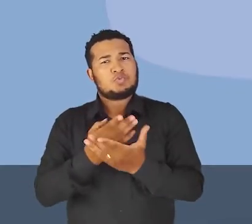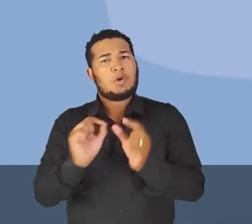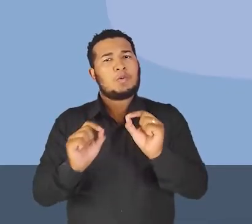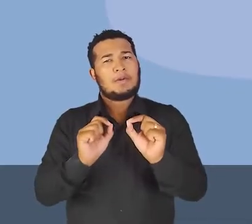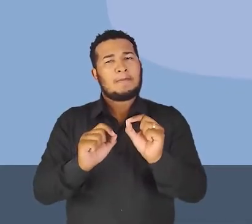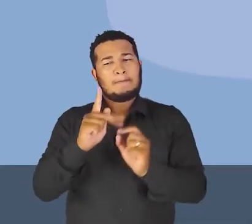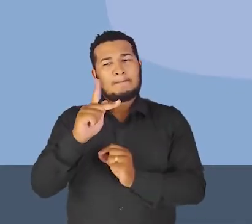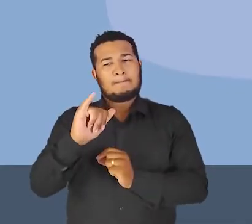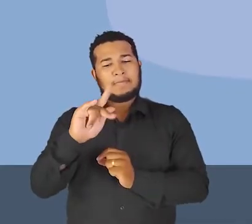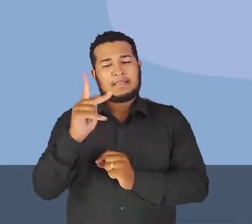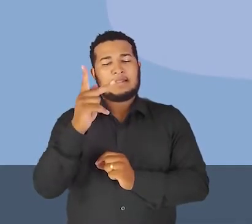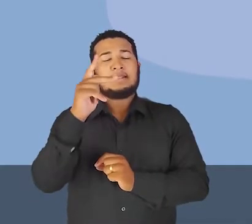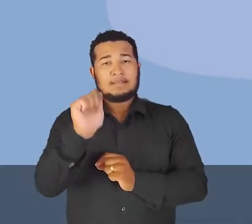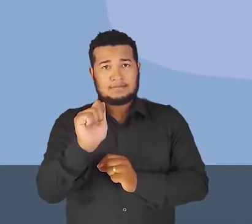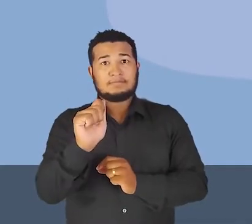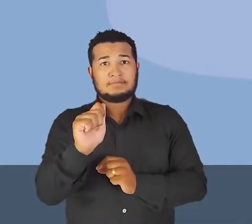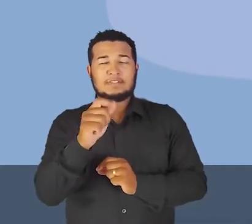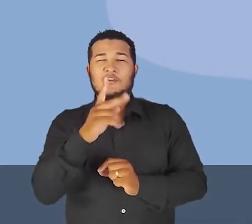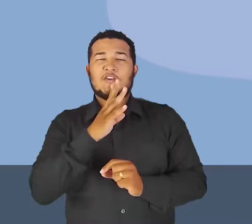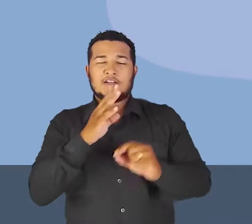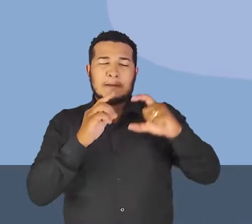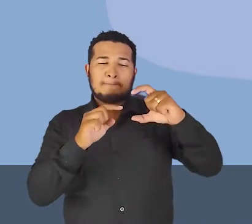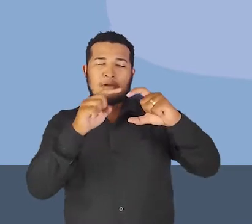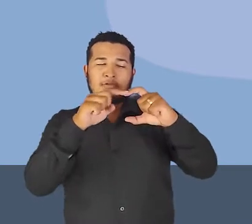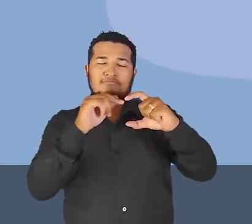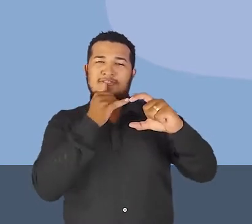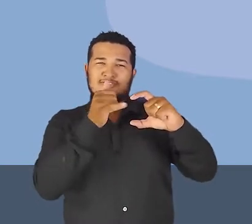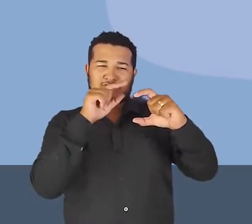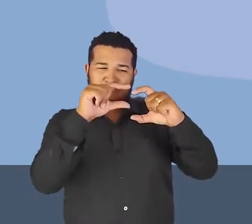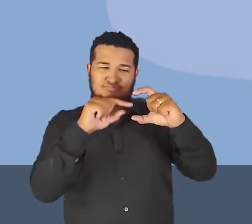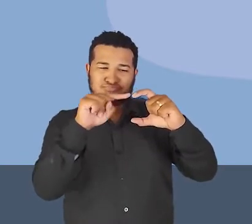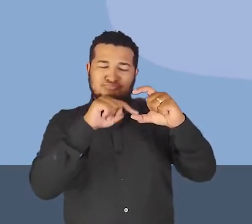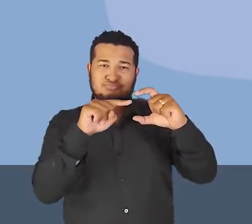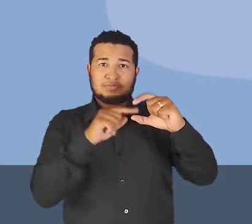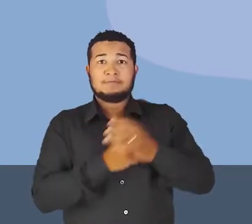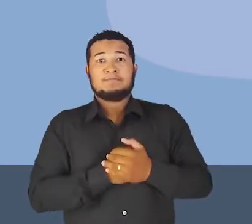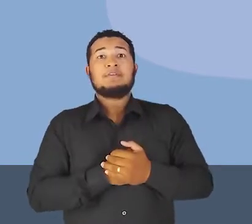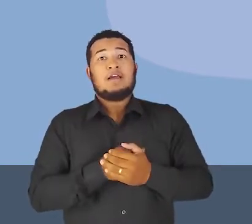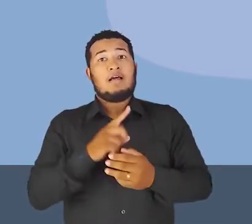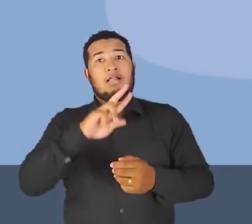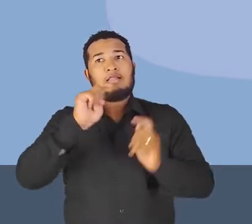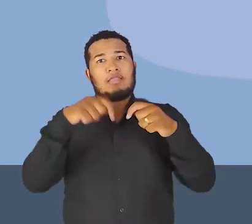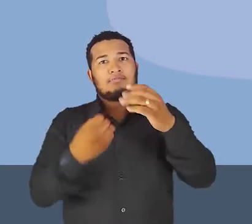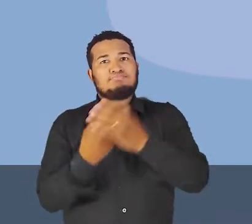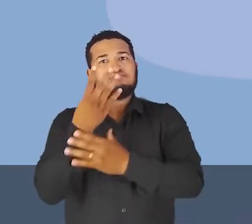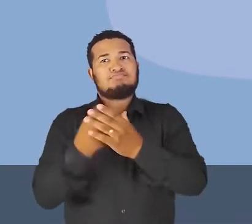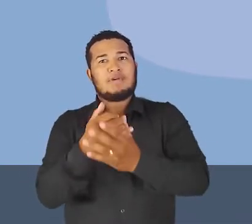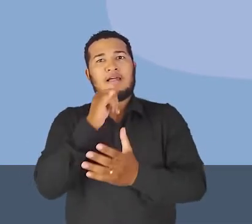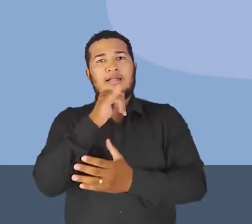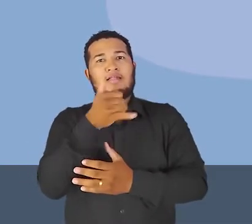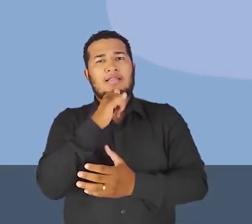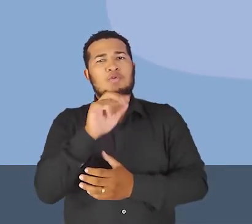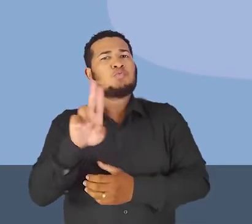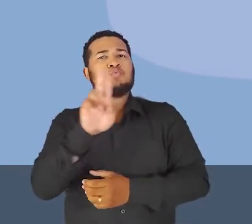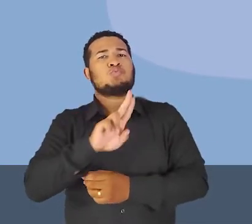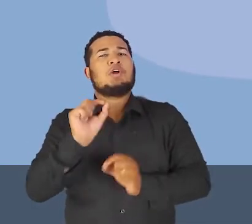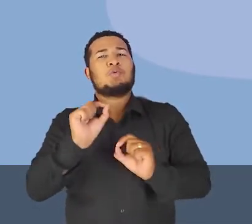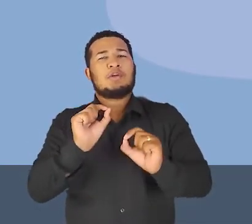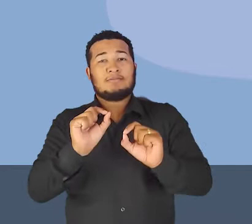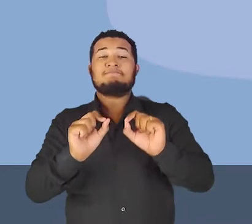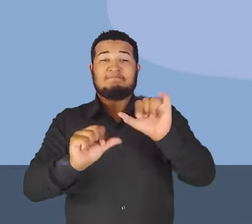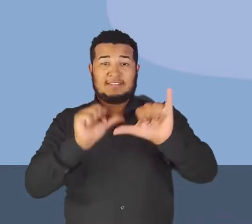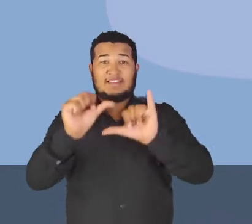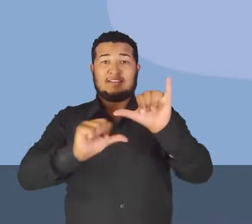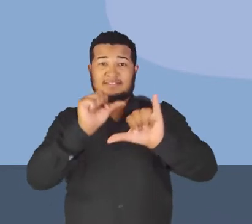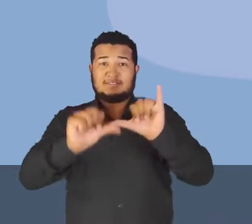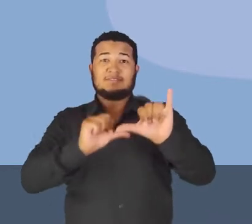pilha, que são processos espontâneos e que vão gerar energia elétrica a partir de uma reação